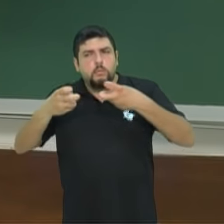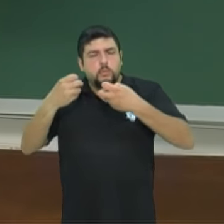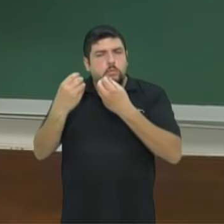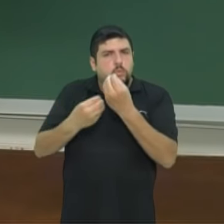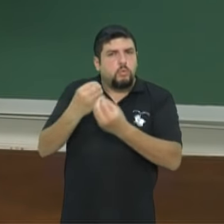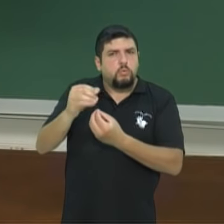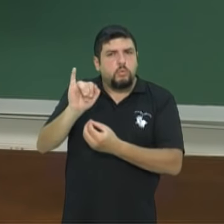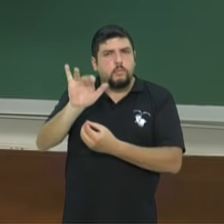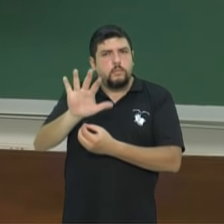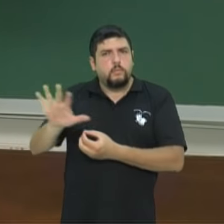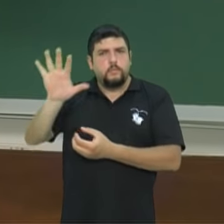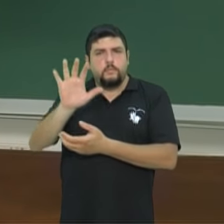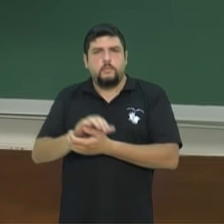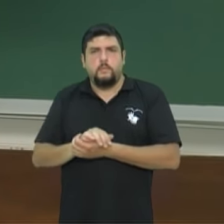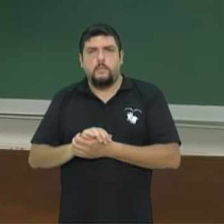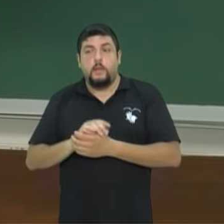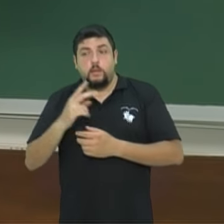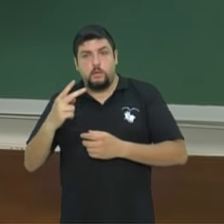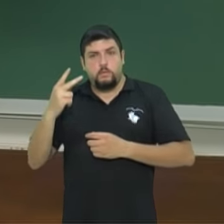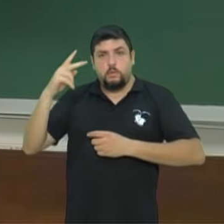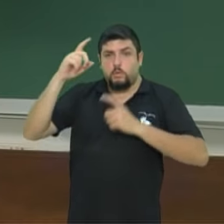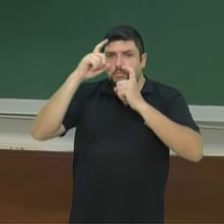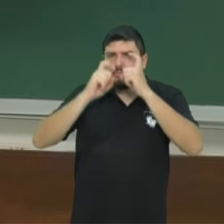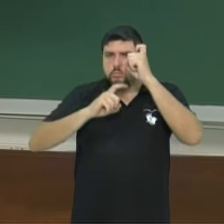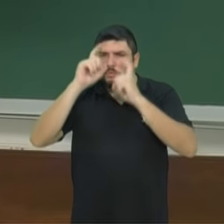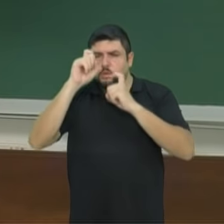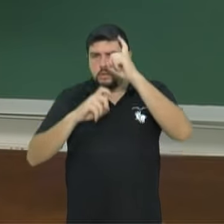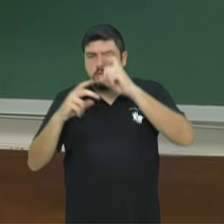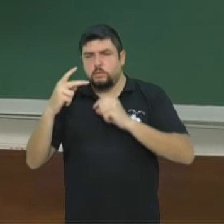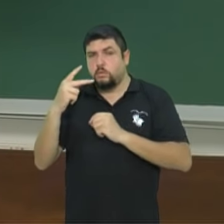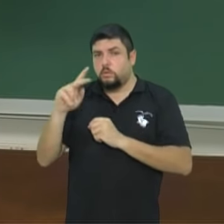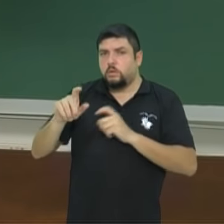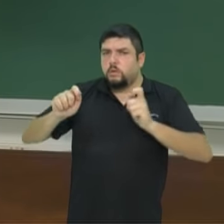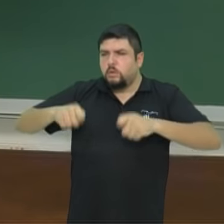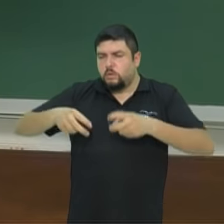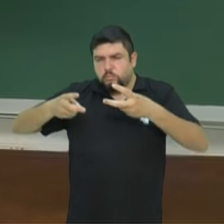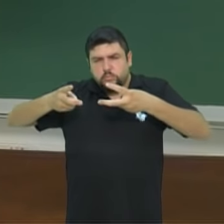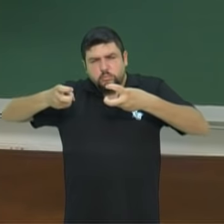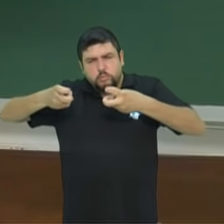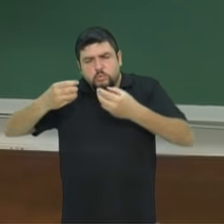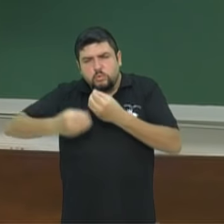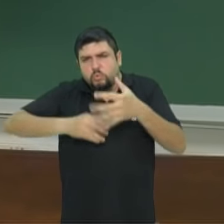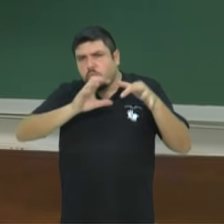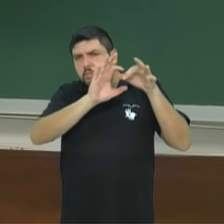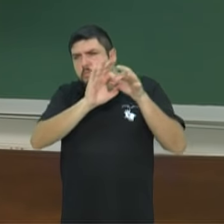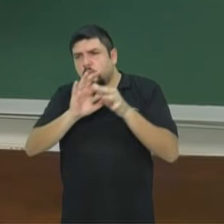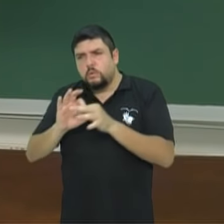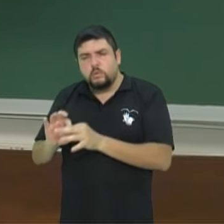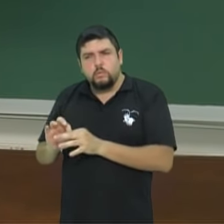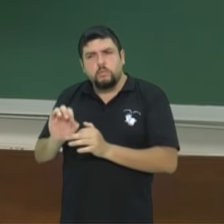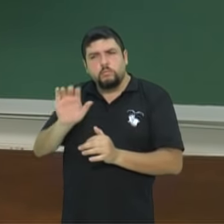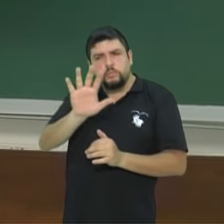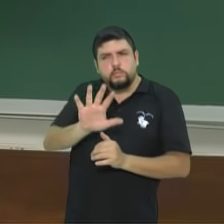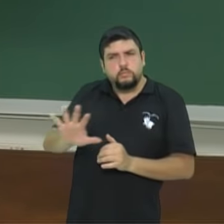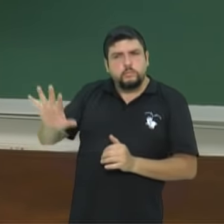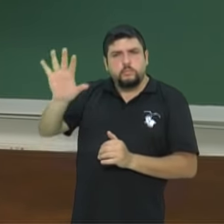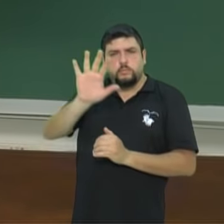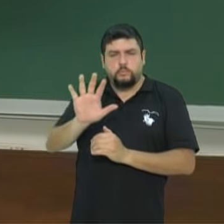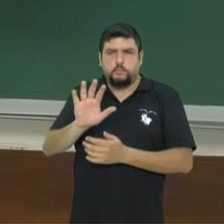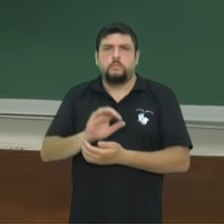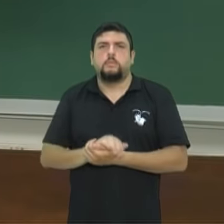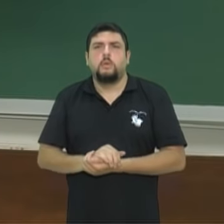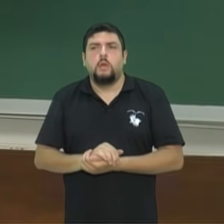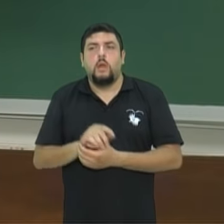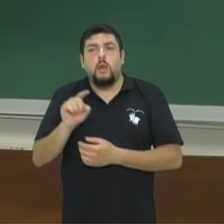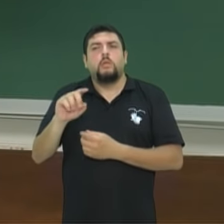as imagens, as expressões dos personagens nos permitem fazer essa leitura para entender ali, ter uma visão holística do todo, né? Do